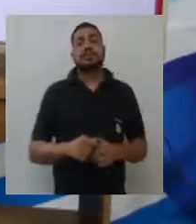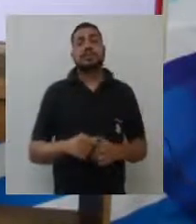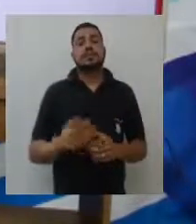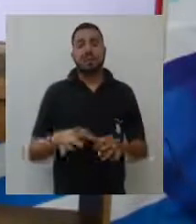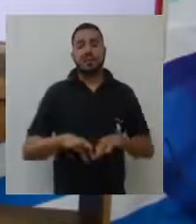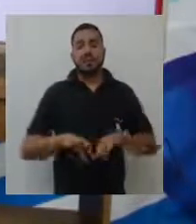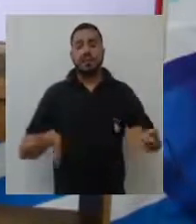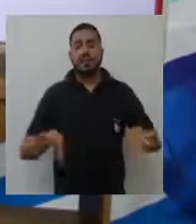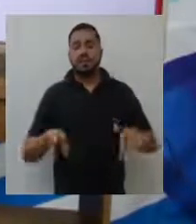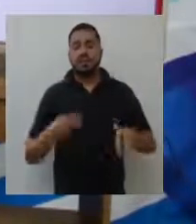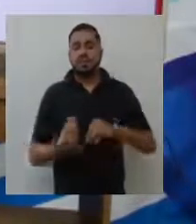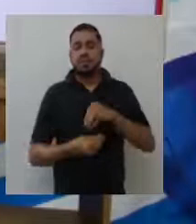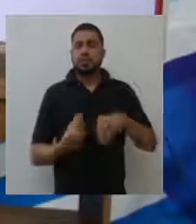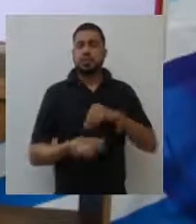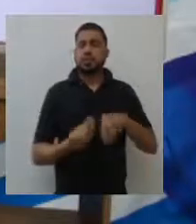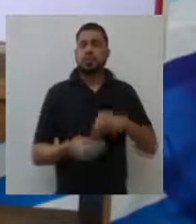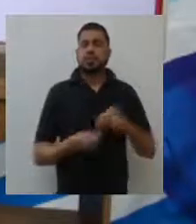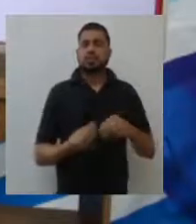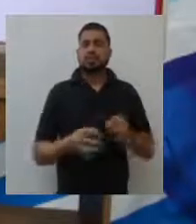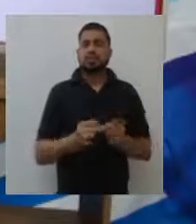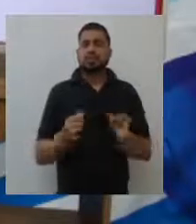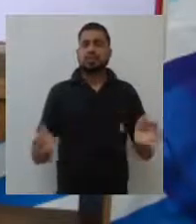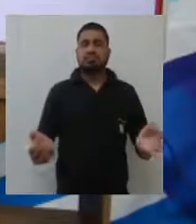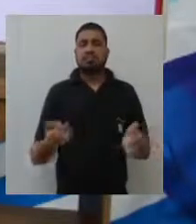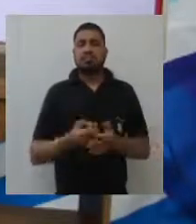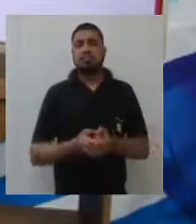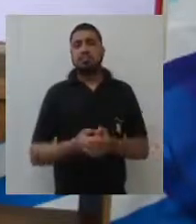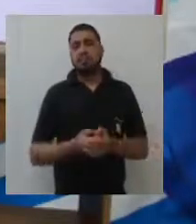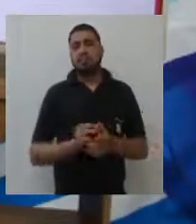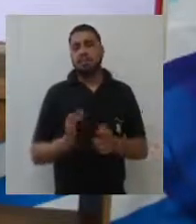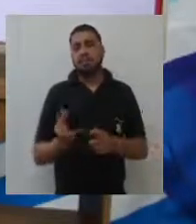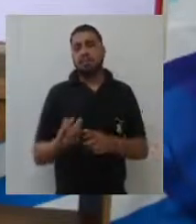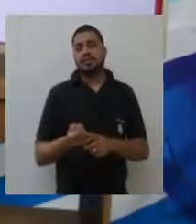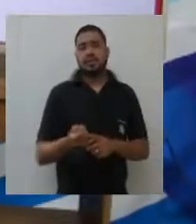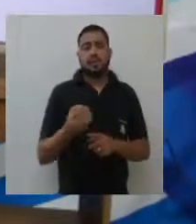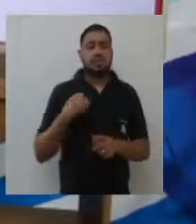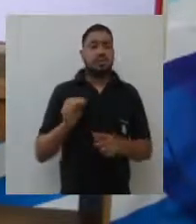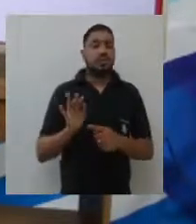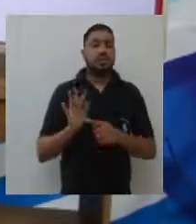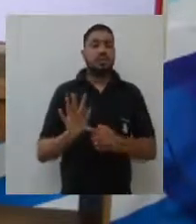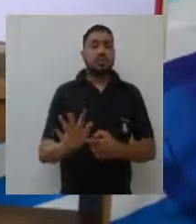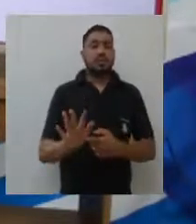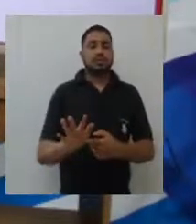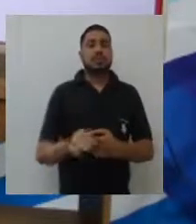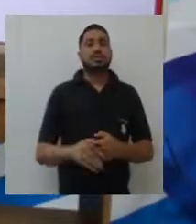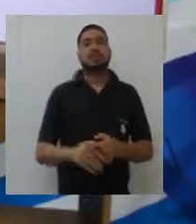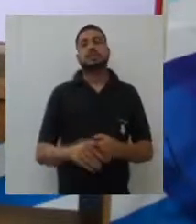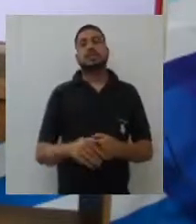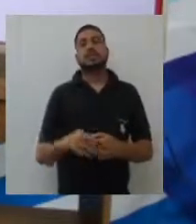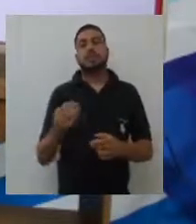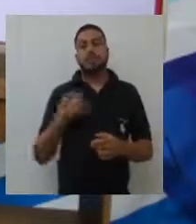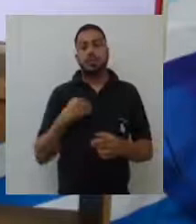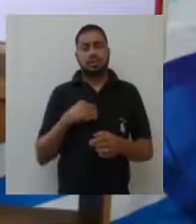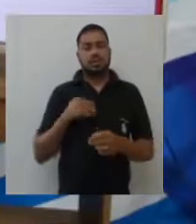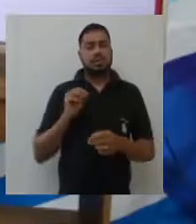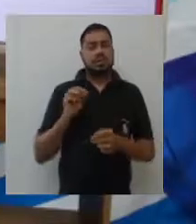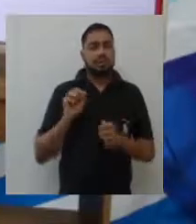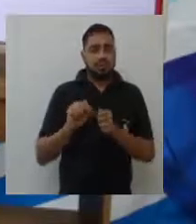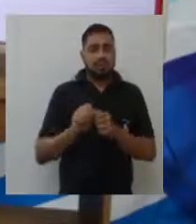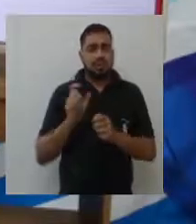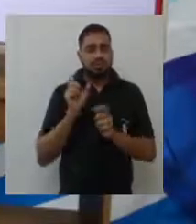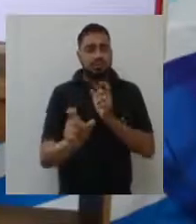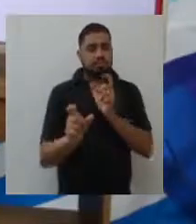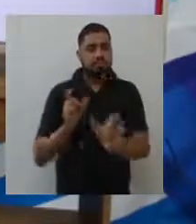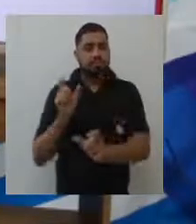de misturas simples, tá? Separação física. Tá? Vou postar isso na rede, eu vou postar uns cards bem